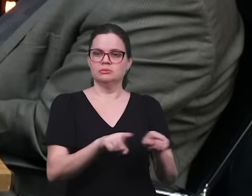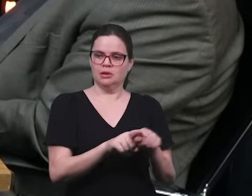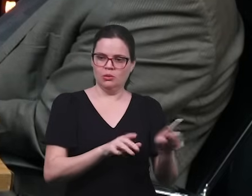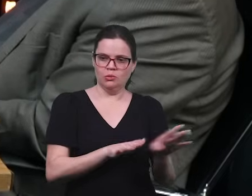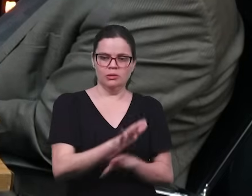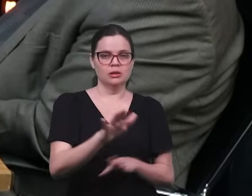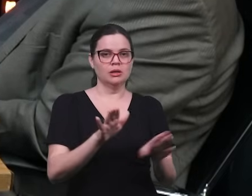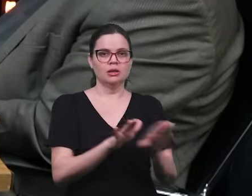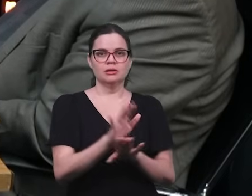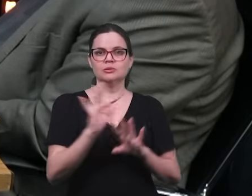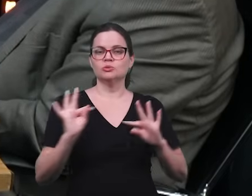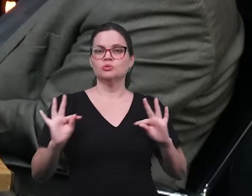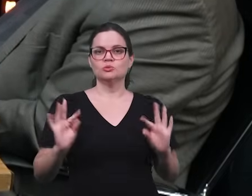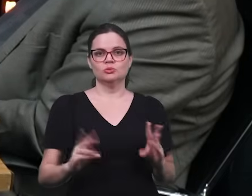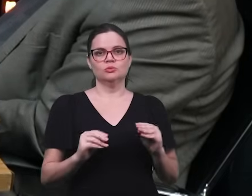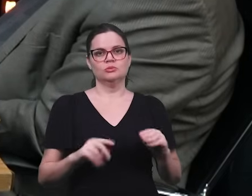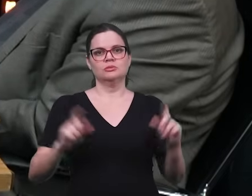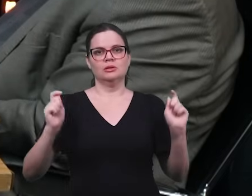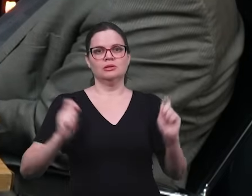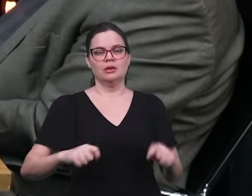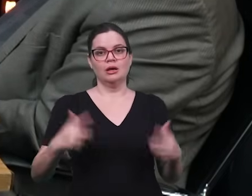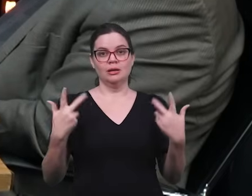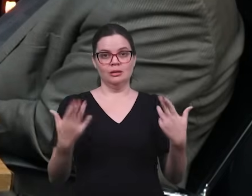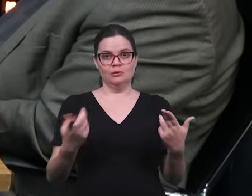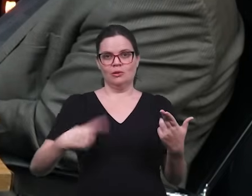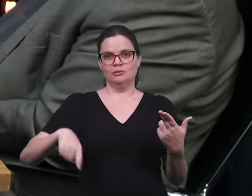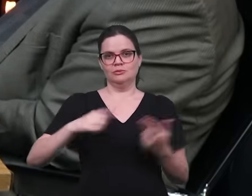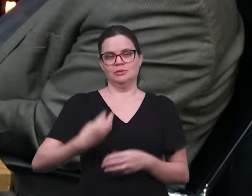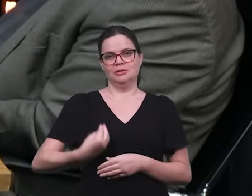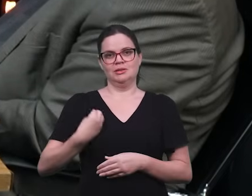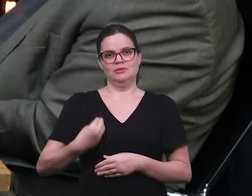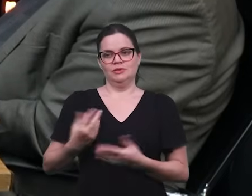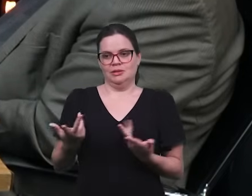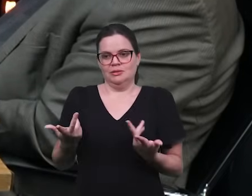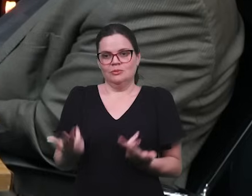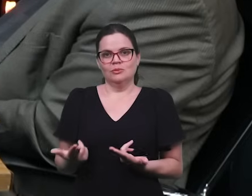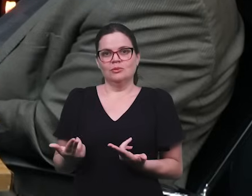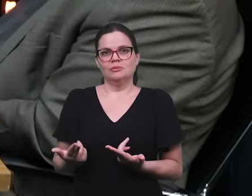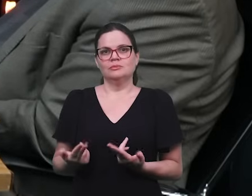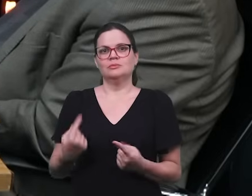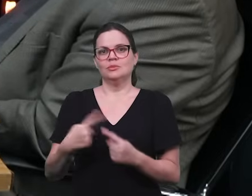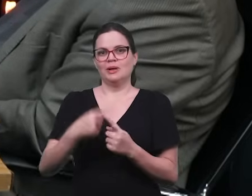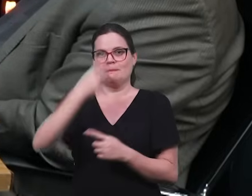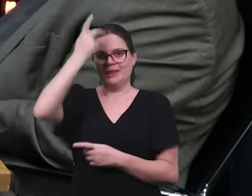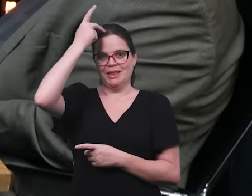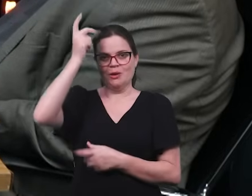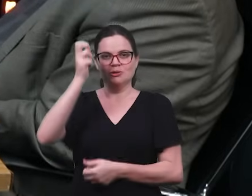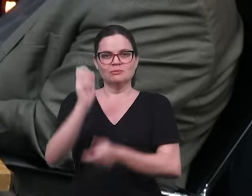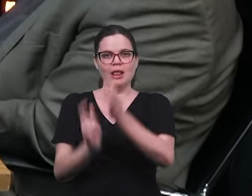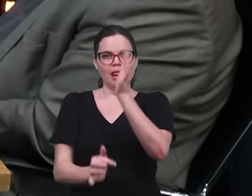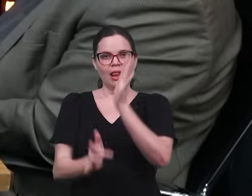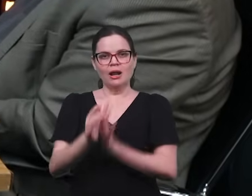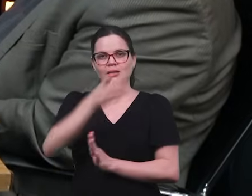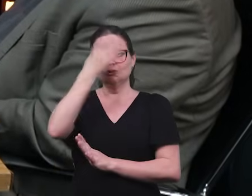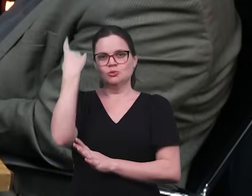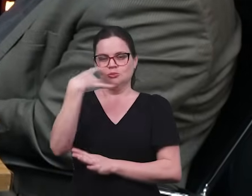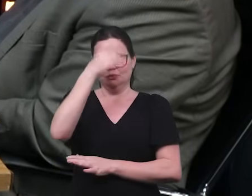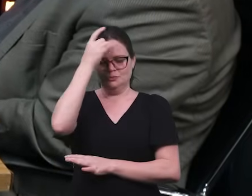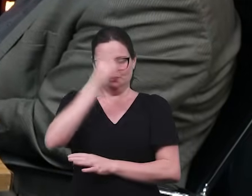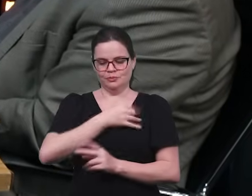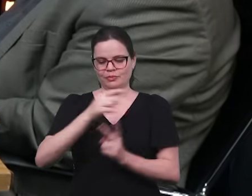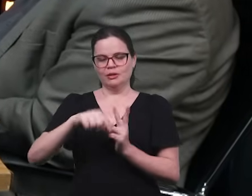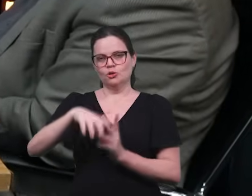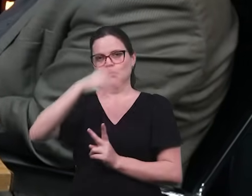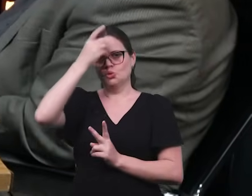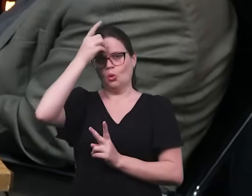orientar exatamente o que acontece hoje, depois que aconteceu no Pentecoste, foi o batismo com o Espírito Santo